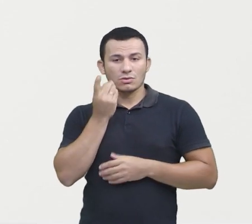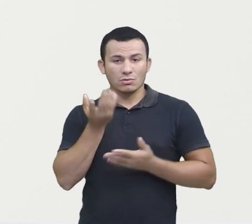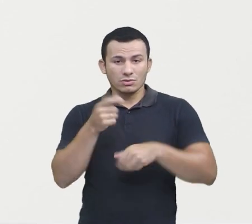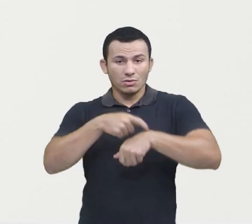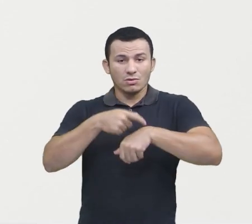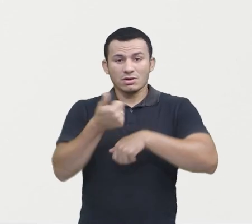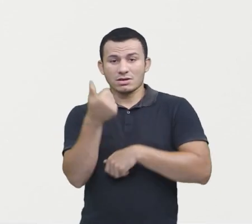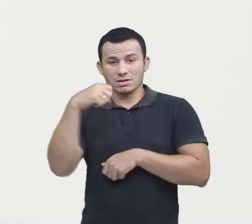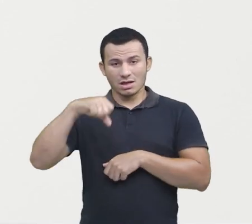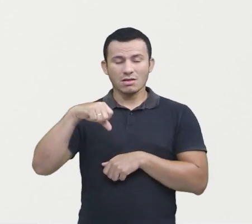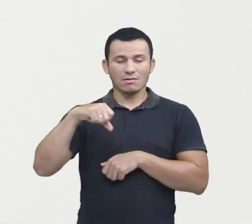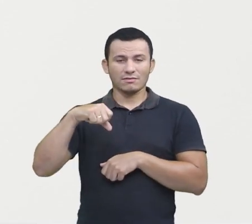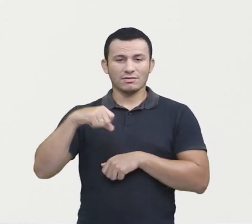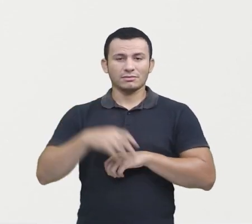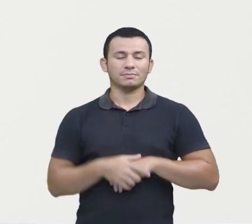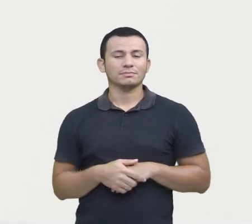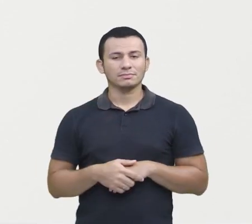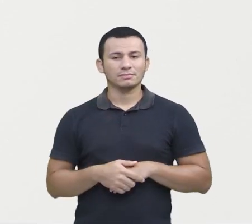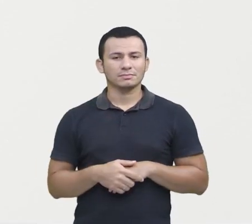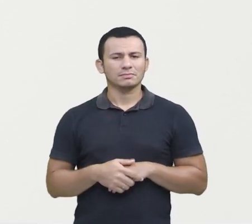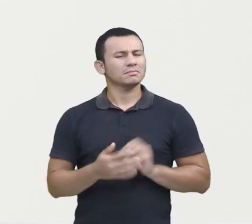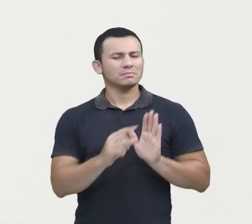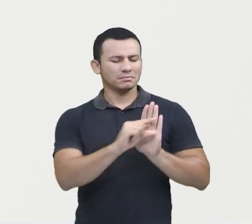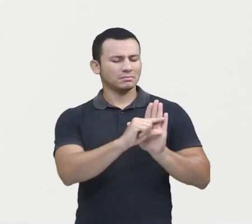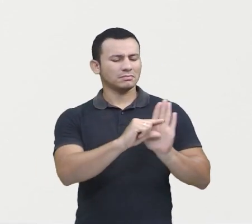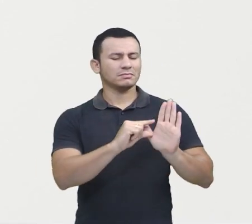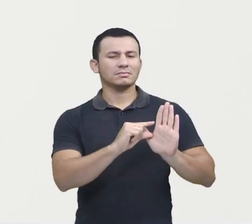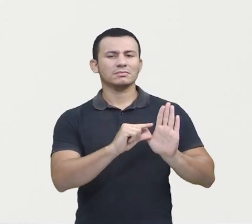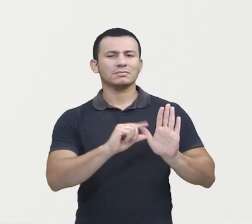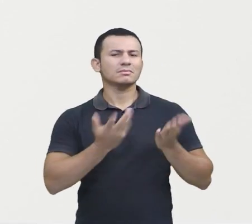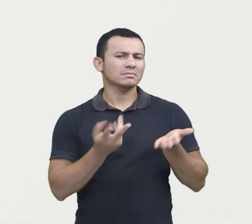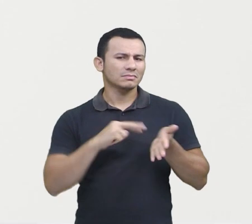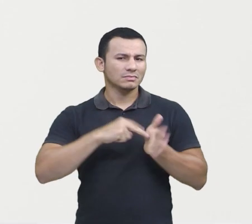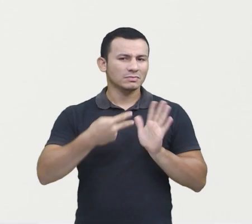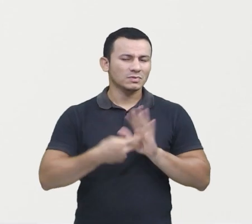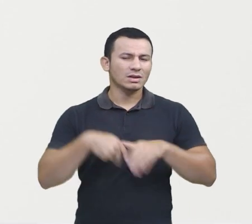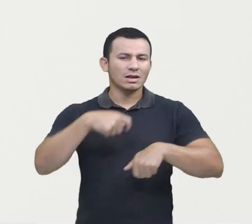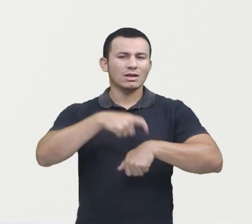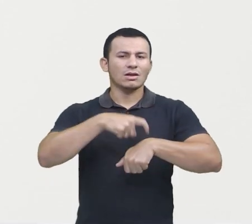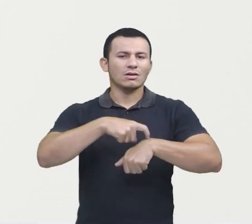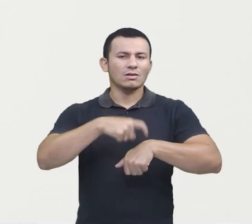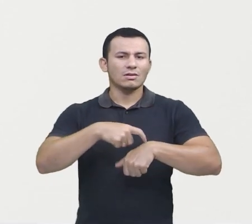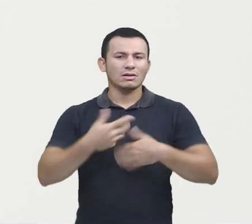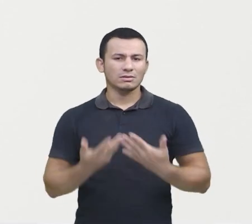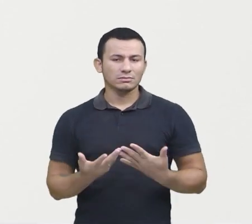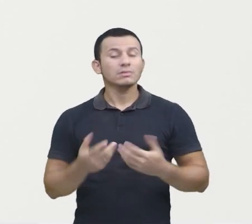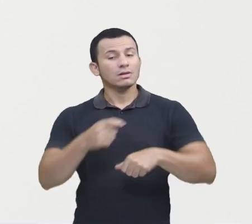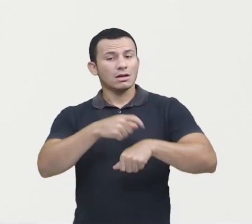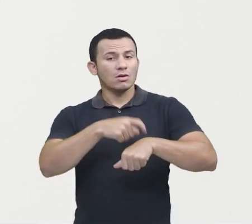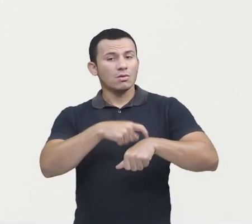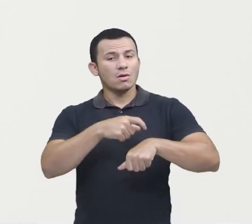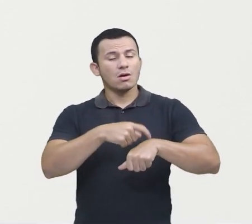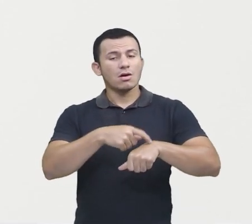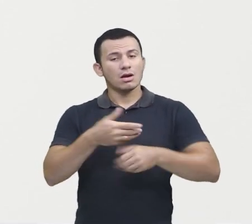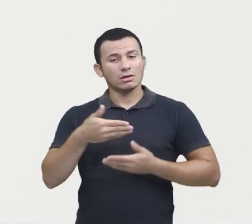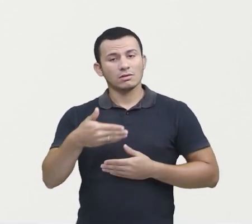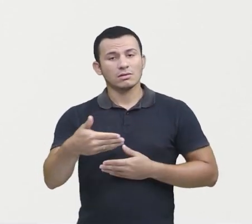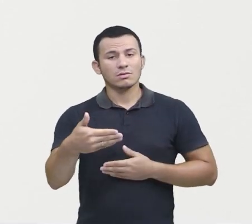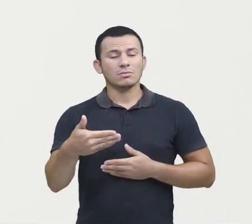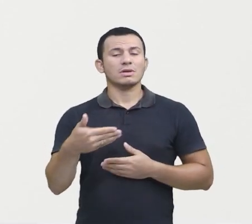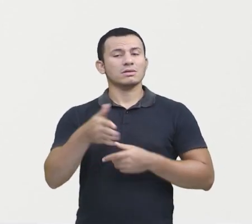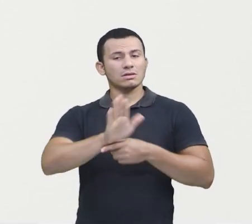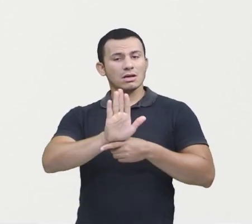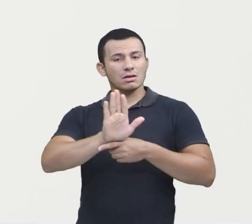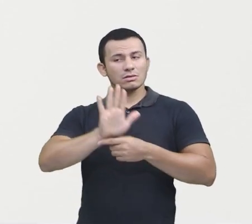que significa isso daqui, crianças? Este horário significa o horário que vai ser exibido, vai